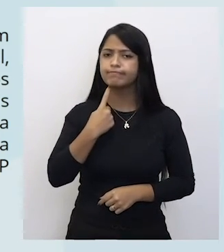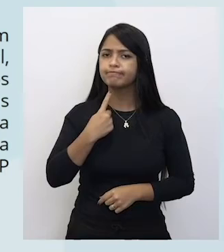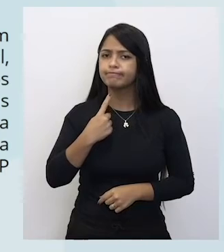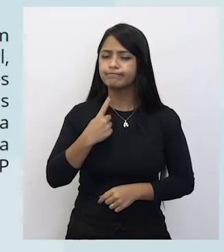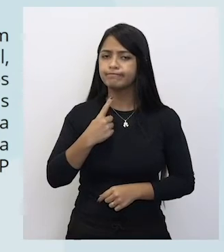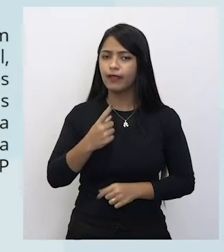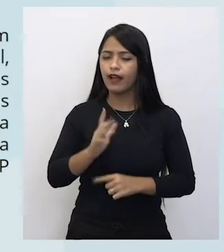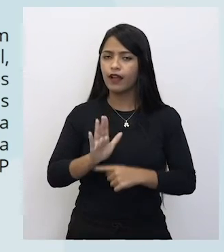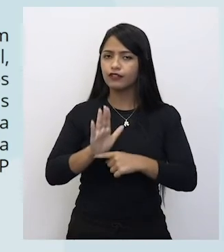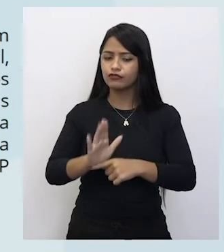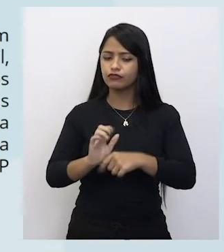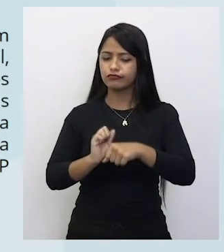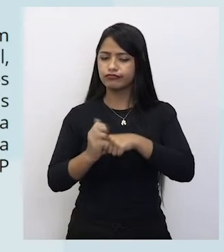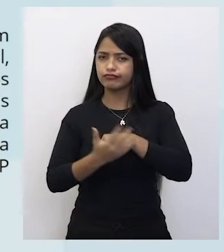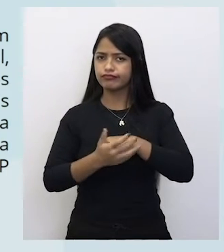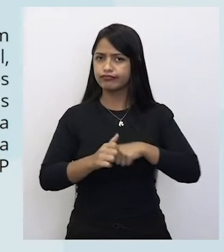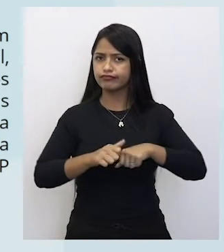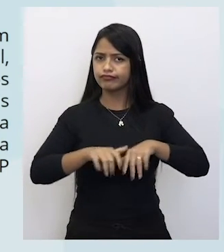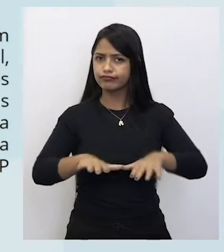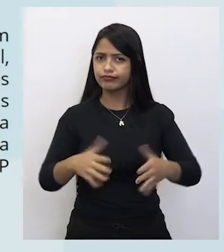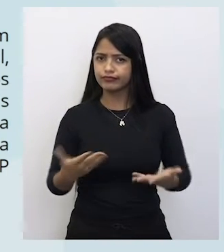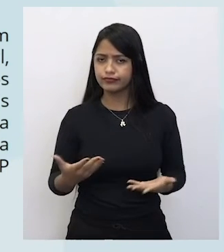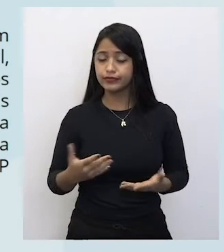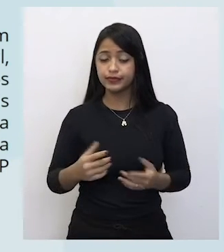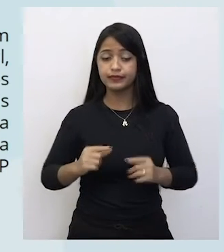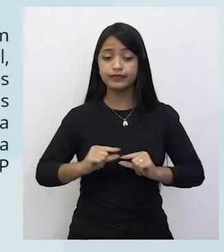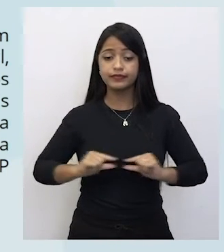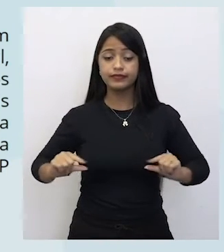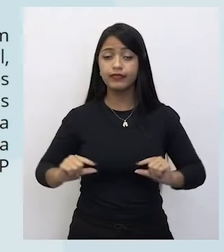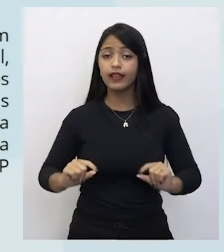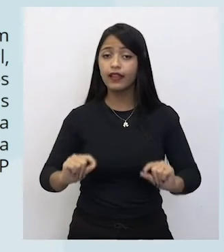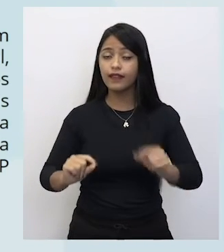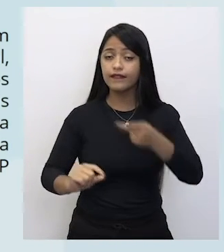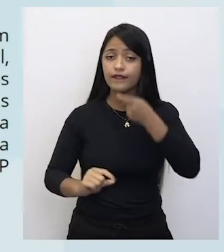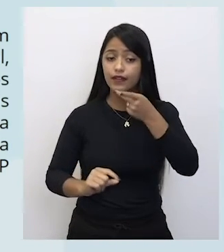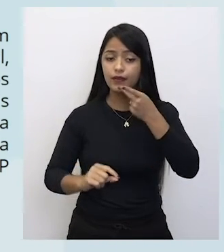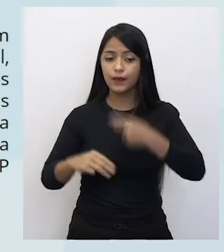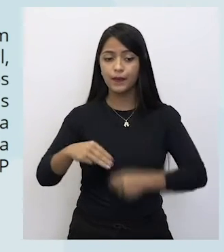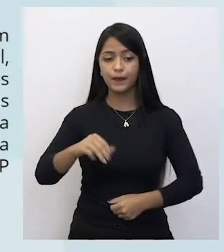facilitar a entrada do vírus, comenta Marco Silveira,